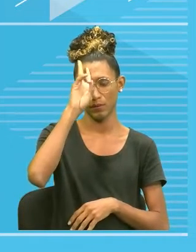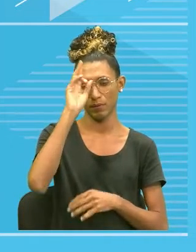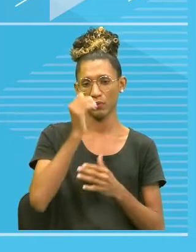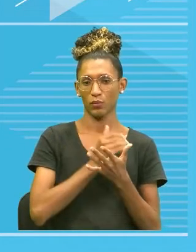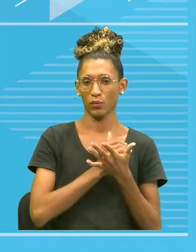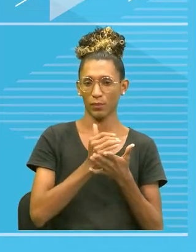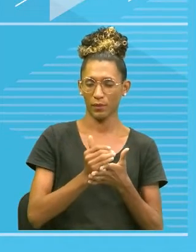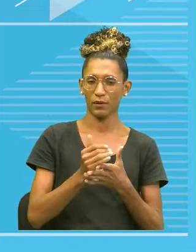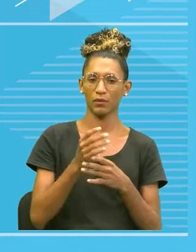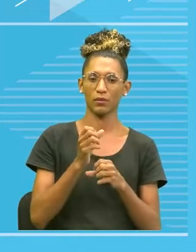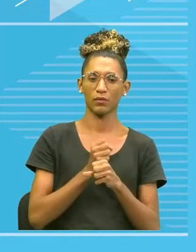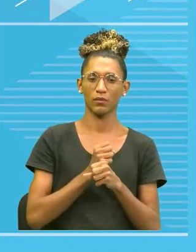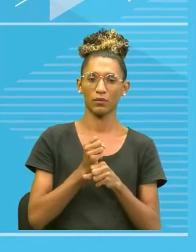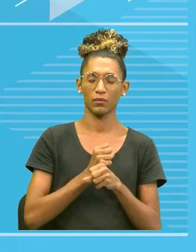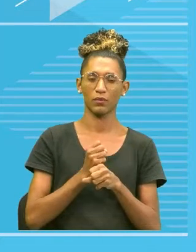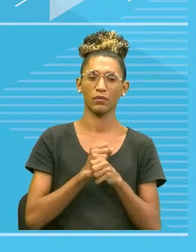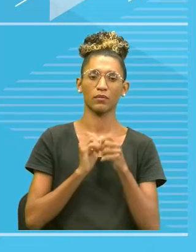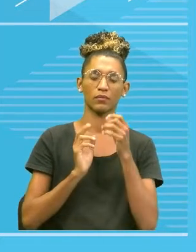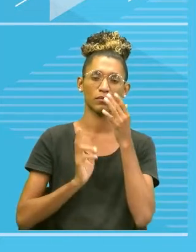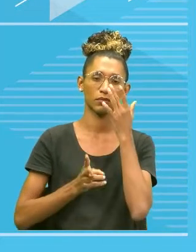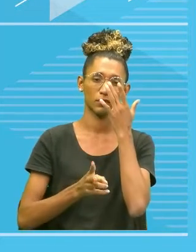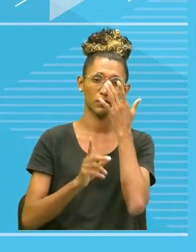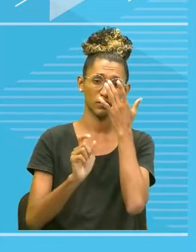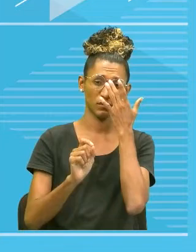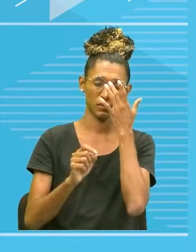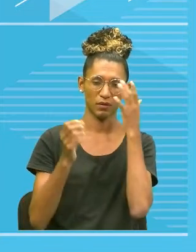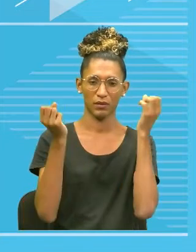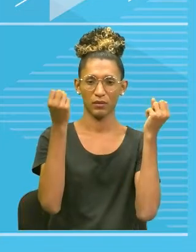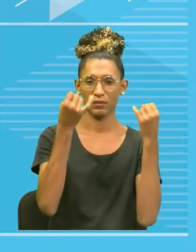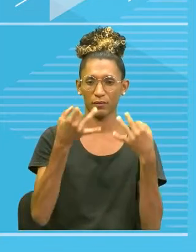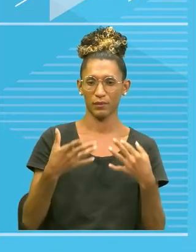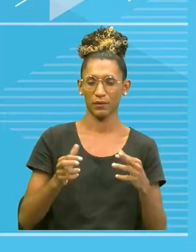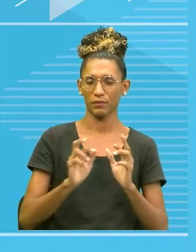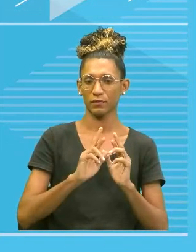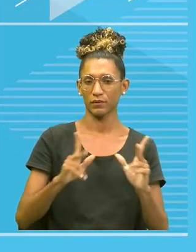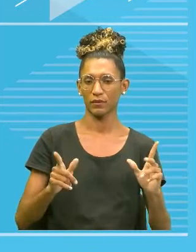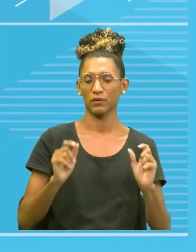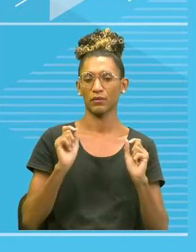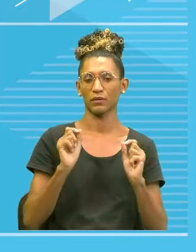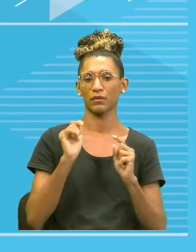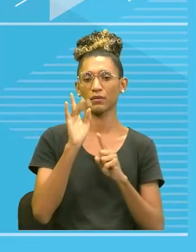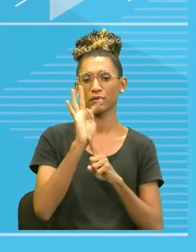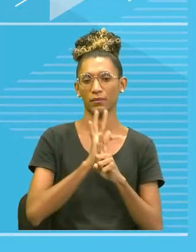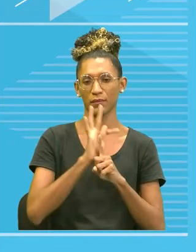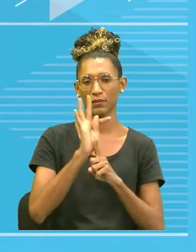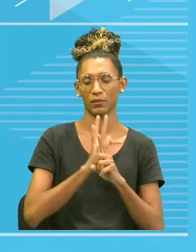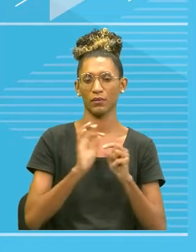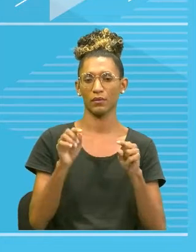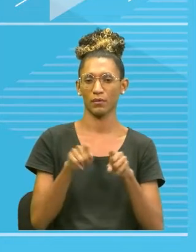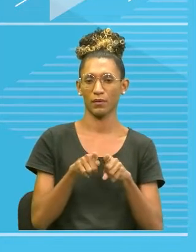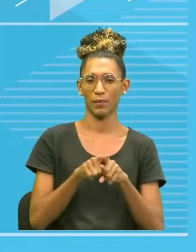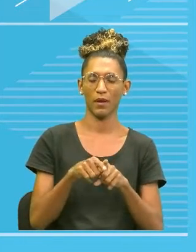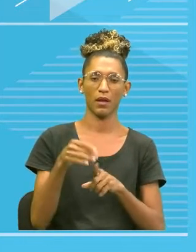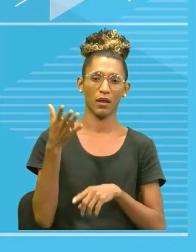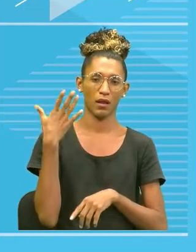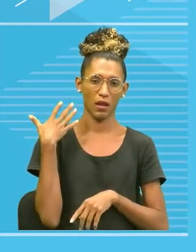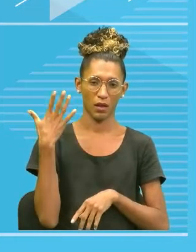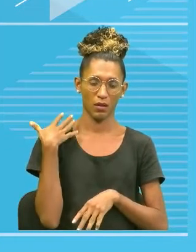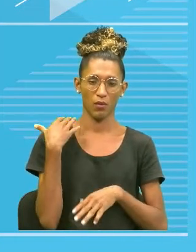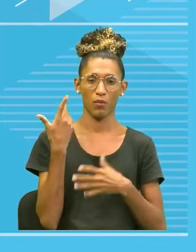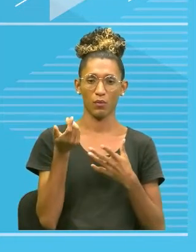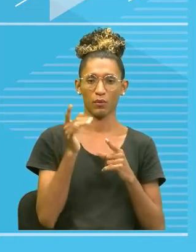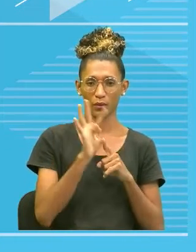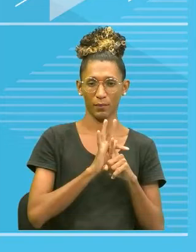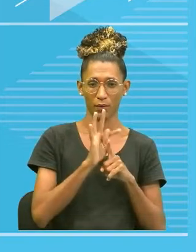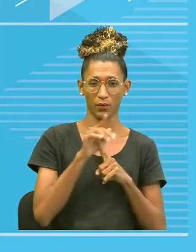começo do ano, a gente define a diferença entre temperatura e calor. Temperatura é uma coisa que você